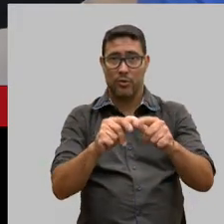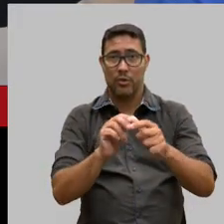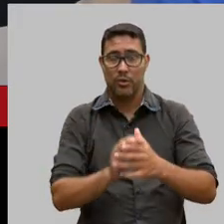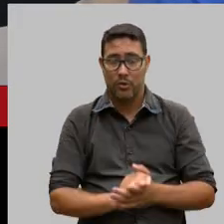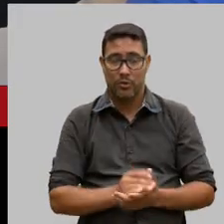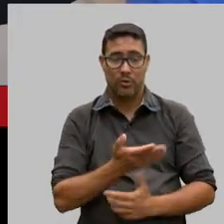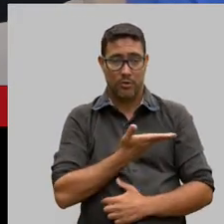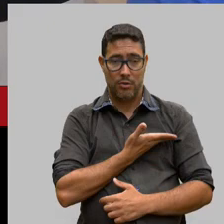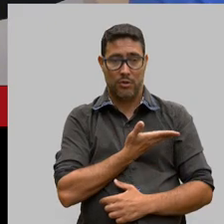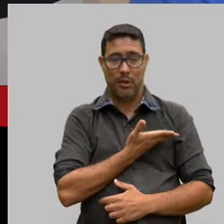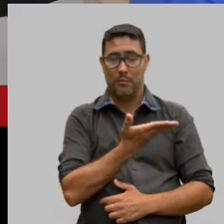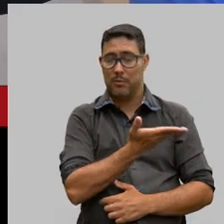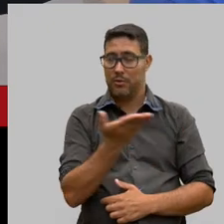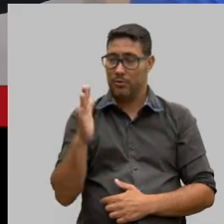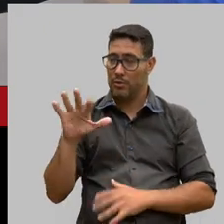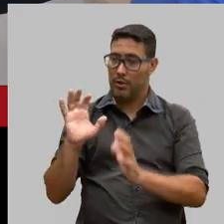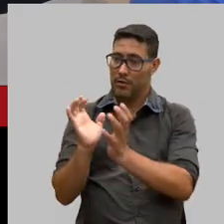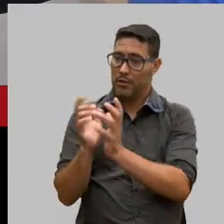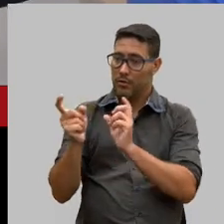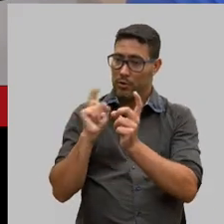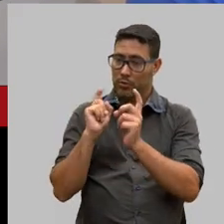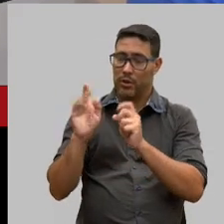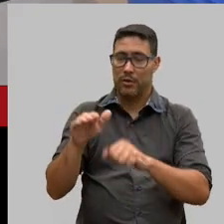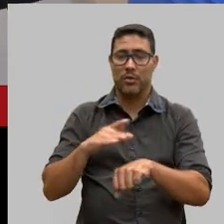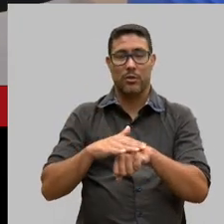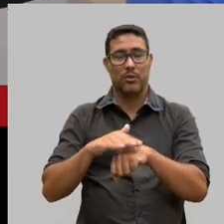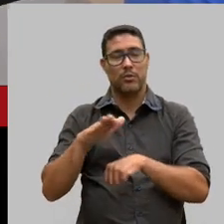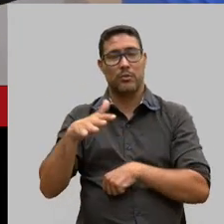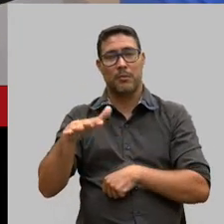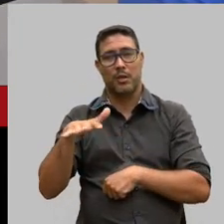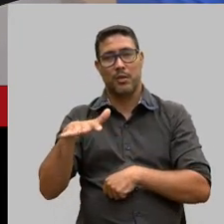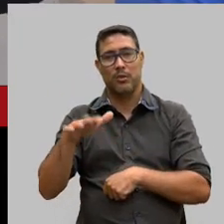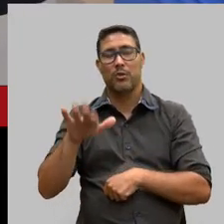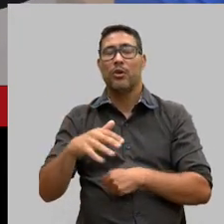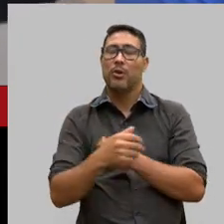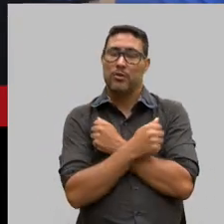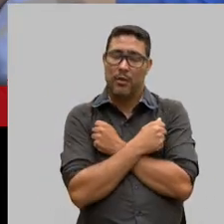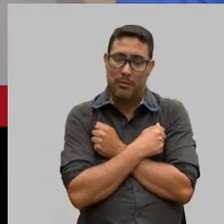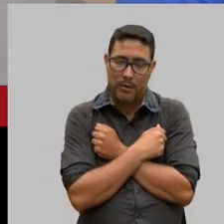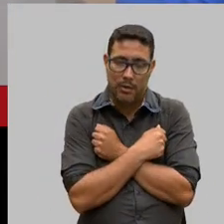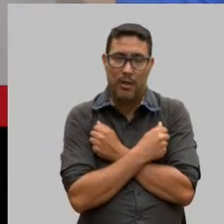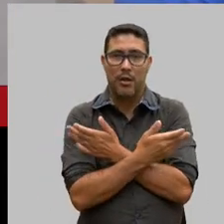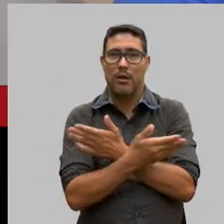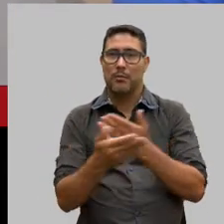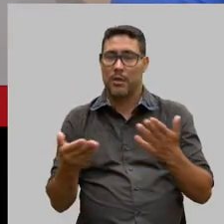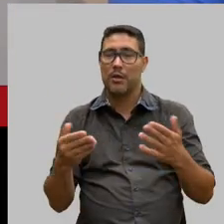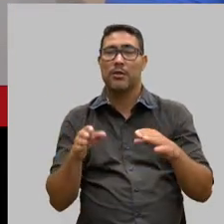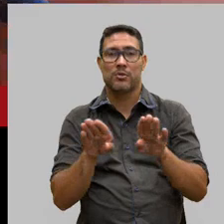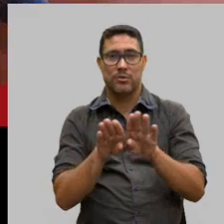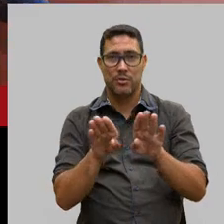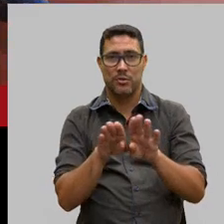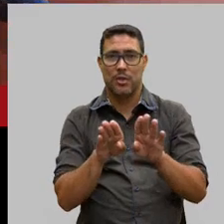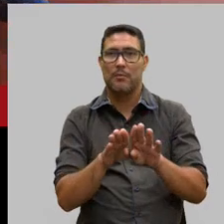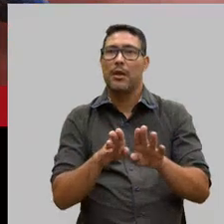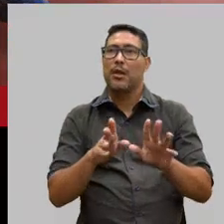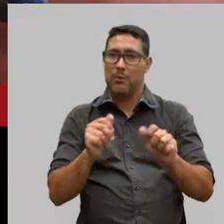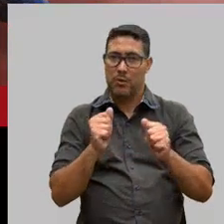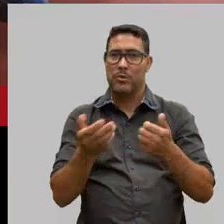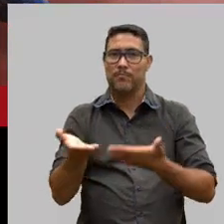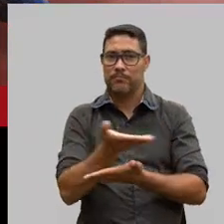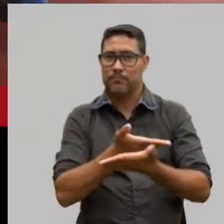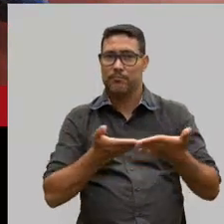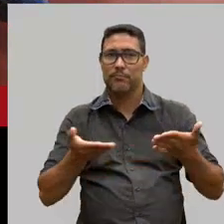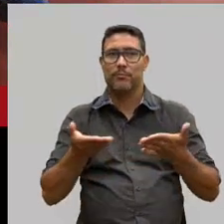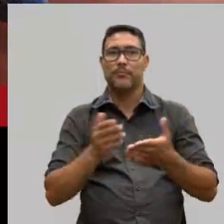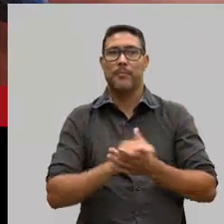audiência do do do paron né nosso abraço nossa luta solidariedade também contem conosco aqui na comissão